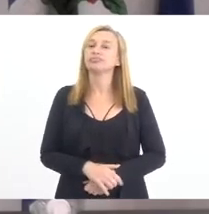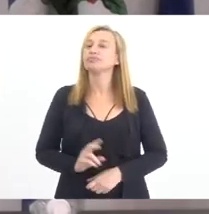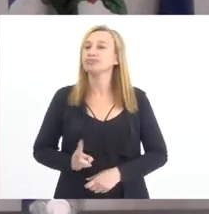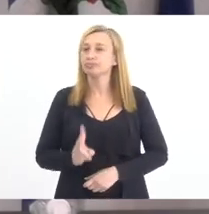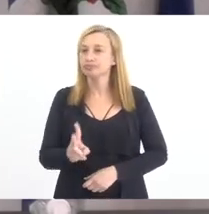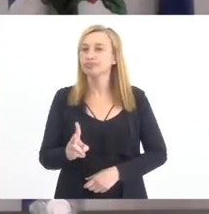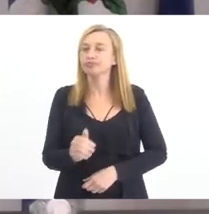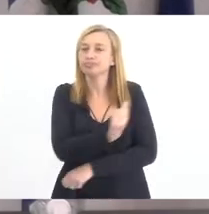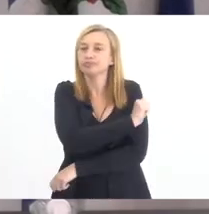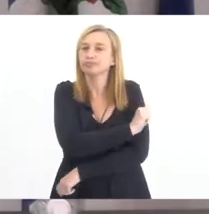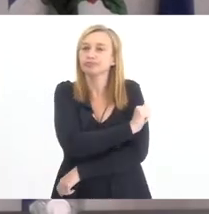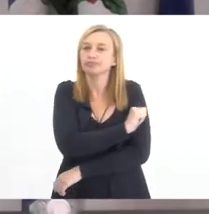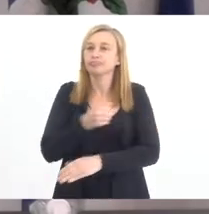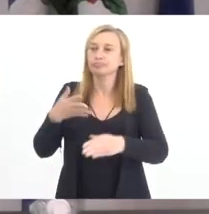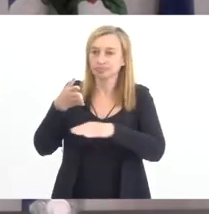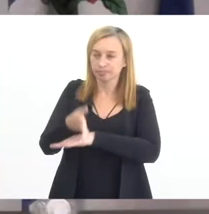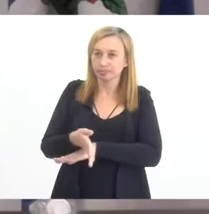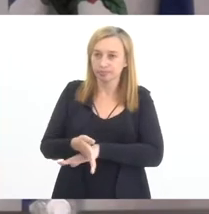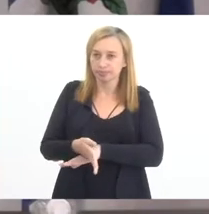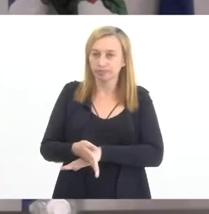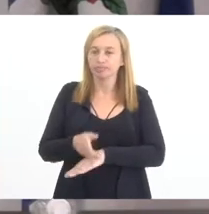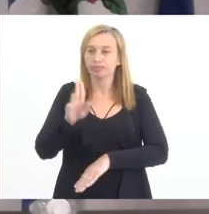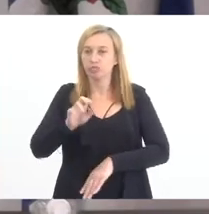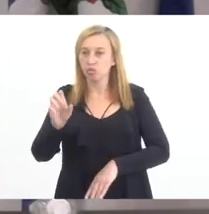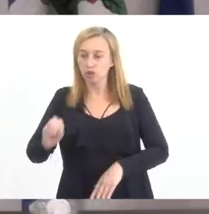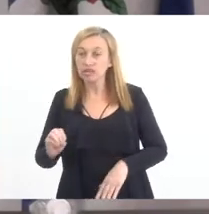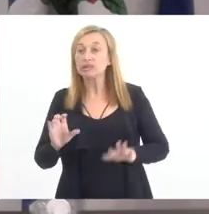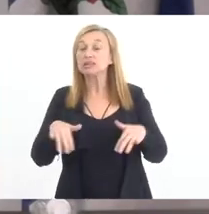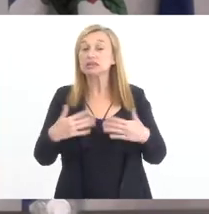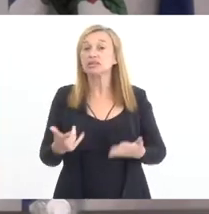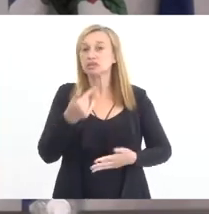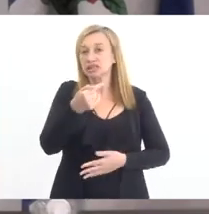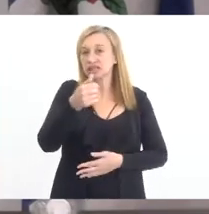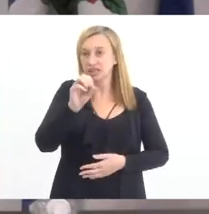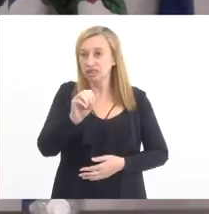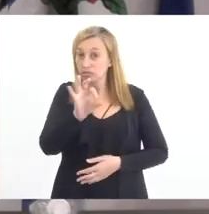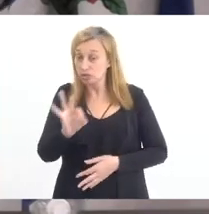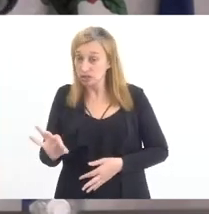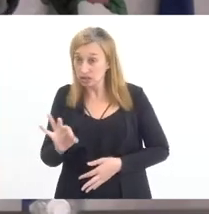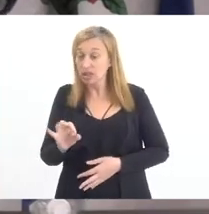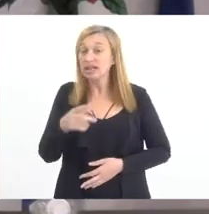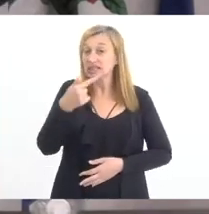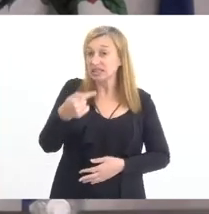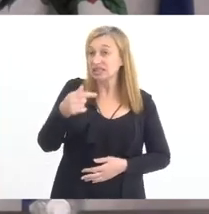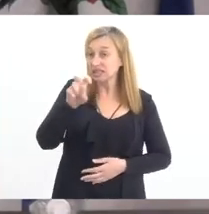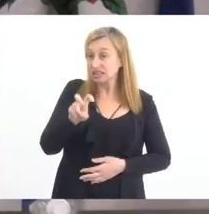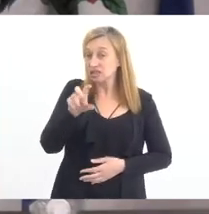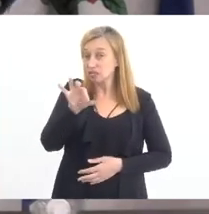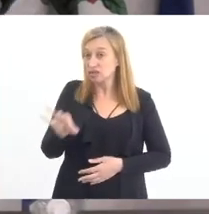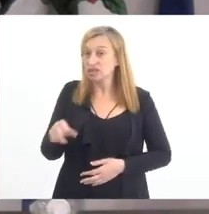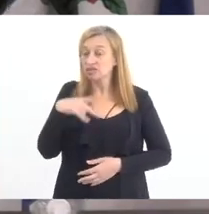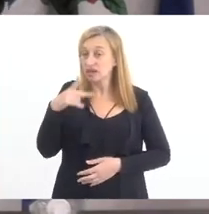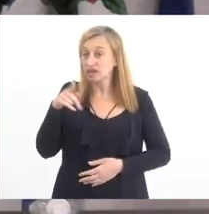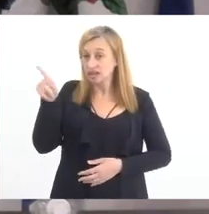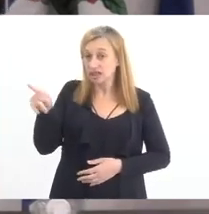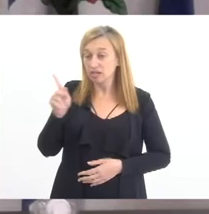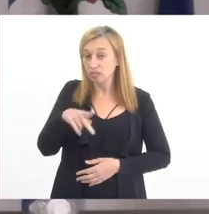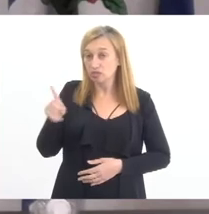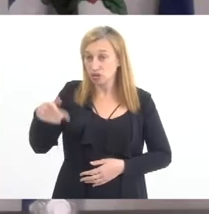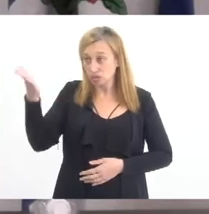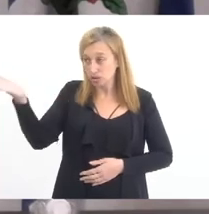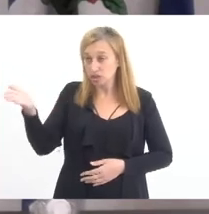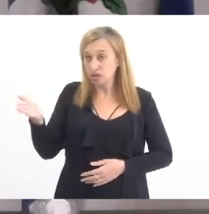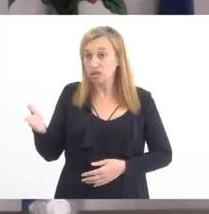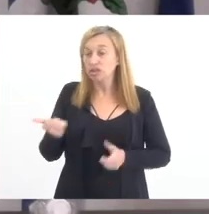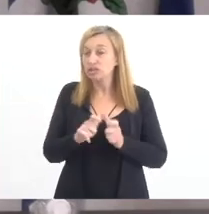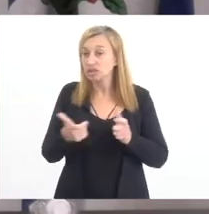Sempre os alunos entraram para o UESO da Zona Oeste. Então, os 70%, 75% citado pela professora Cristina, que é